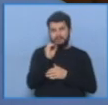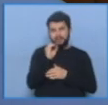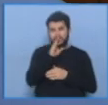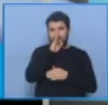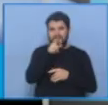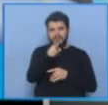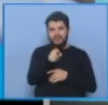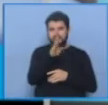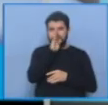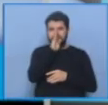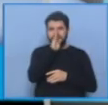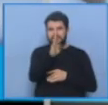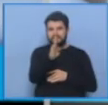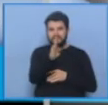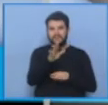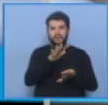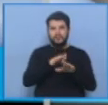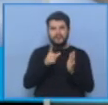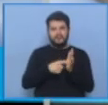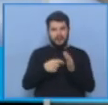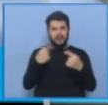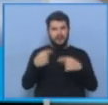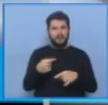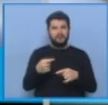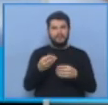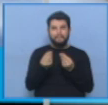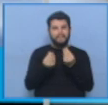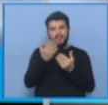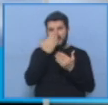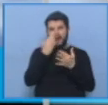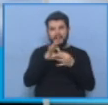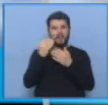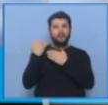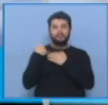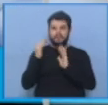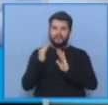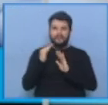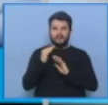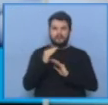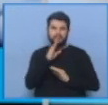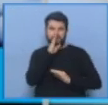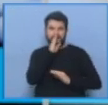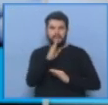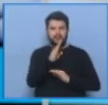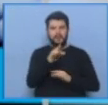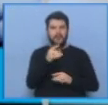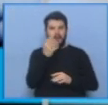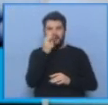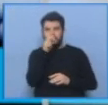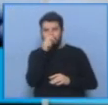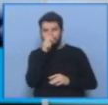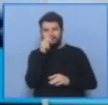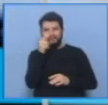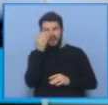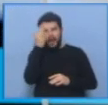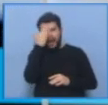as circunstâncias, sendo certo que de uma forma responsável, isto é, não pode ser apenas uma mera suspeita, não